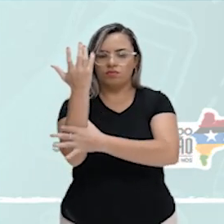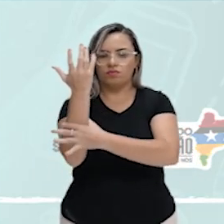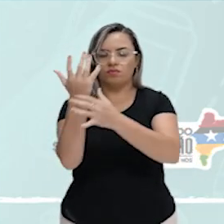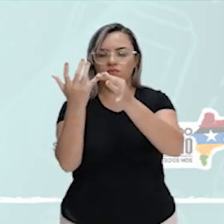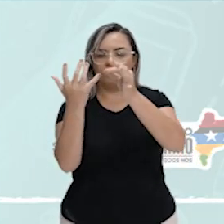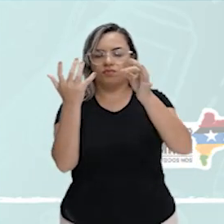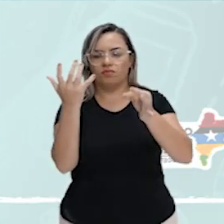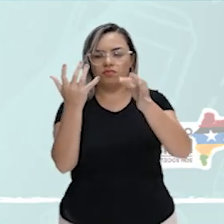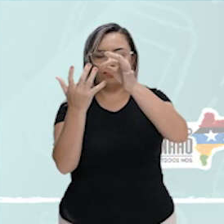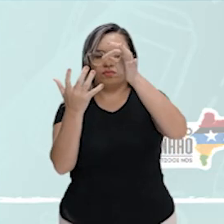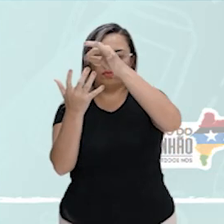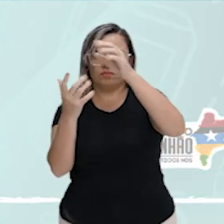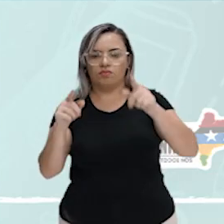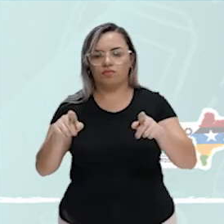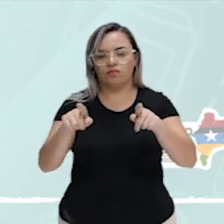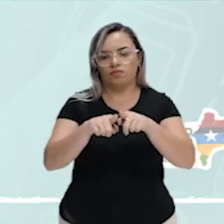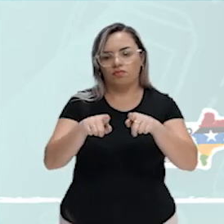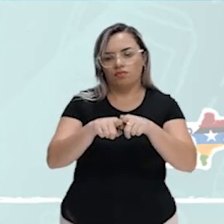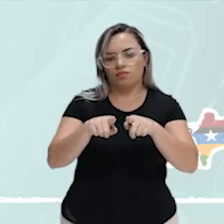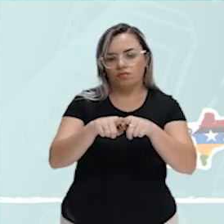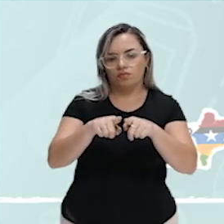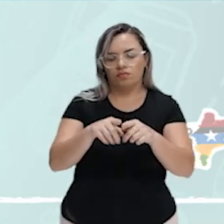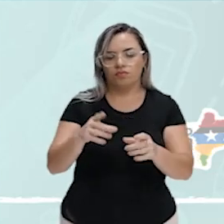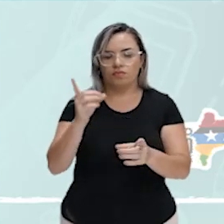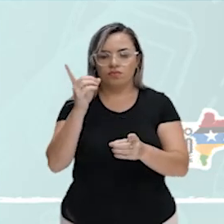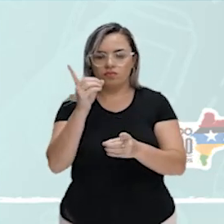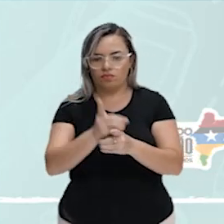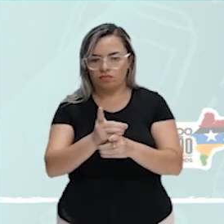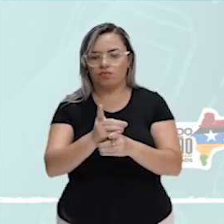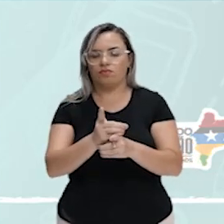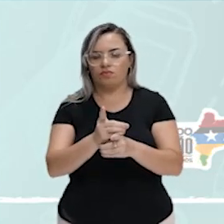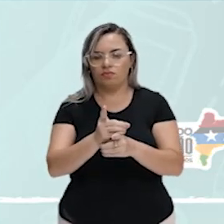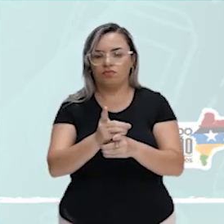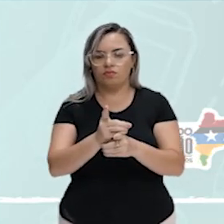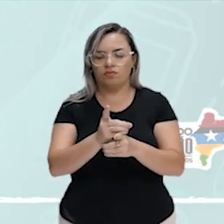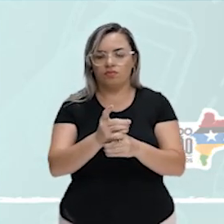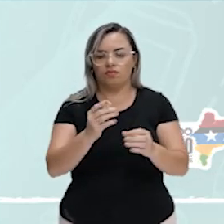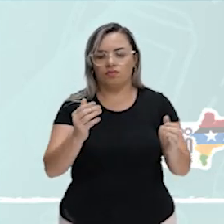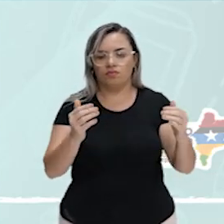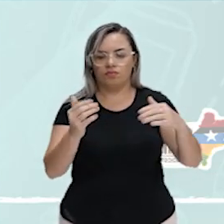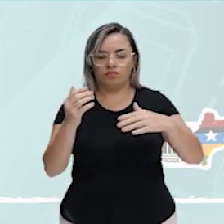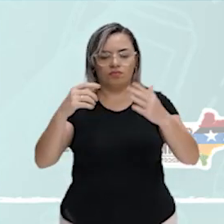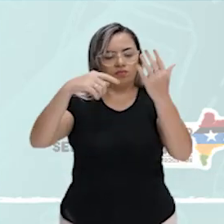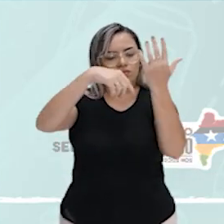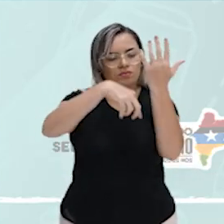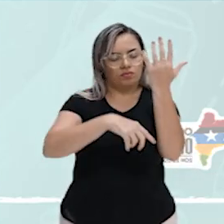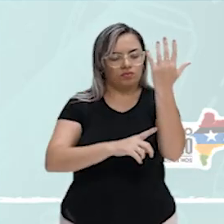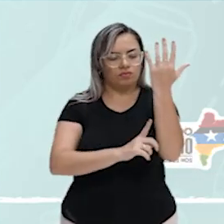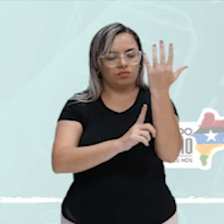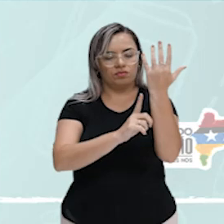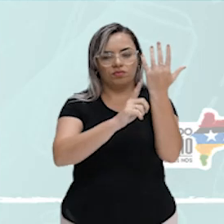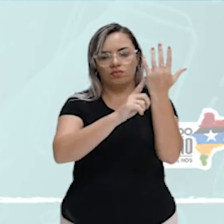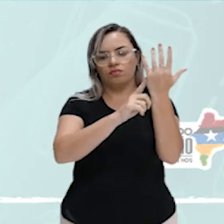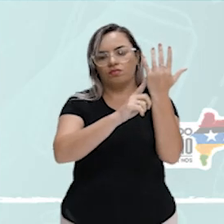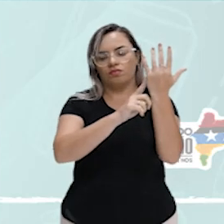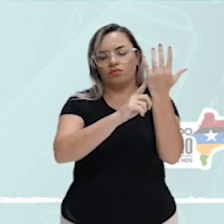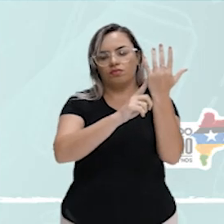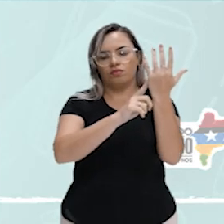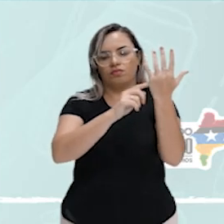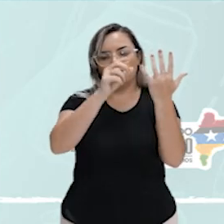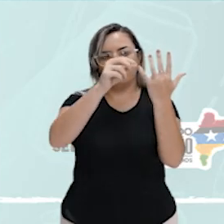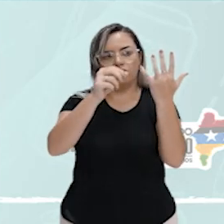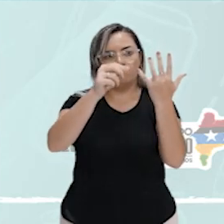Em alta concentração nas sementes, nós vamos encontrar esse tipo de substância química aqui, tá? Nas sementes e nos